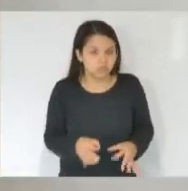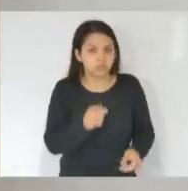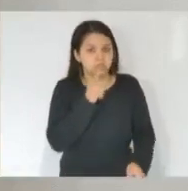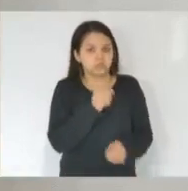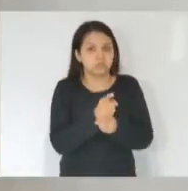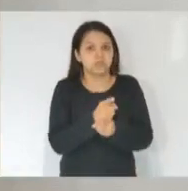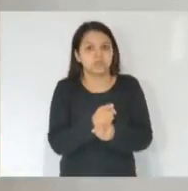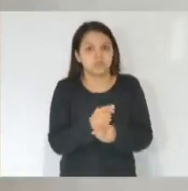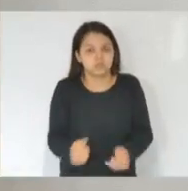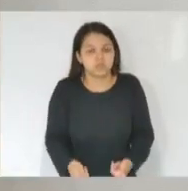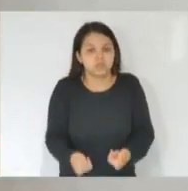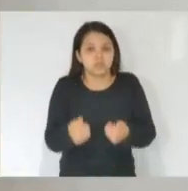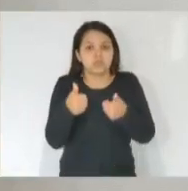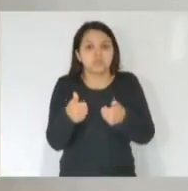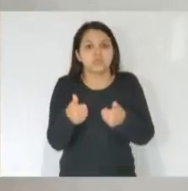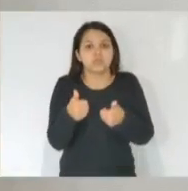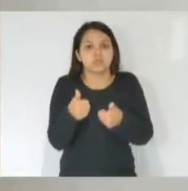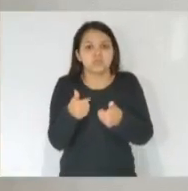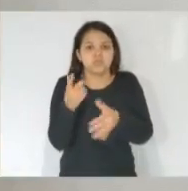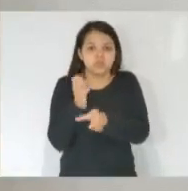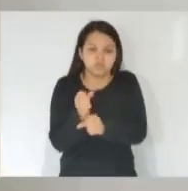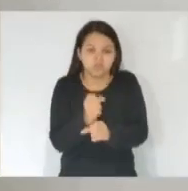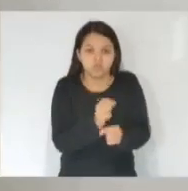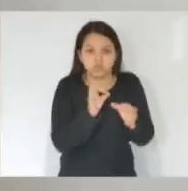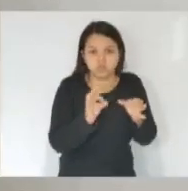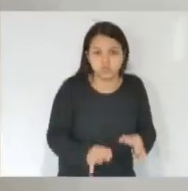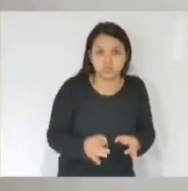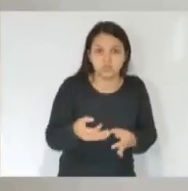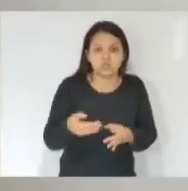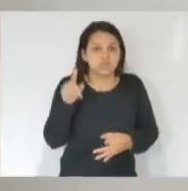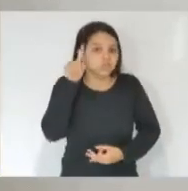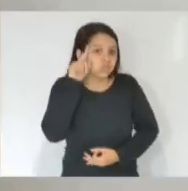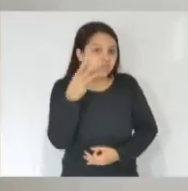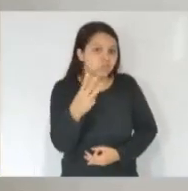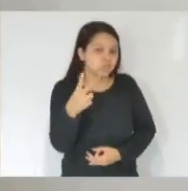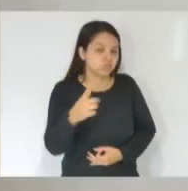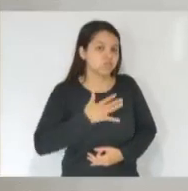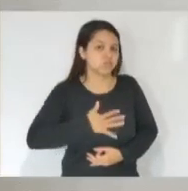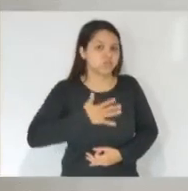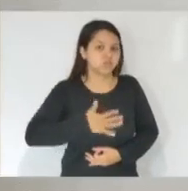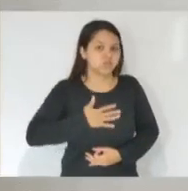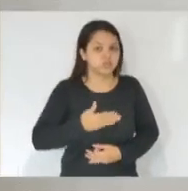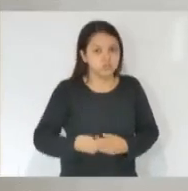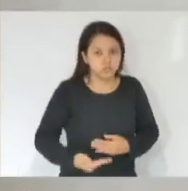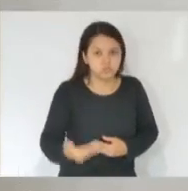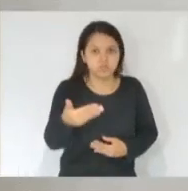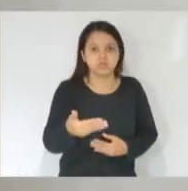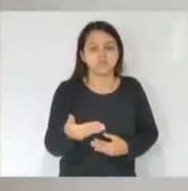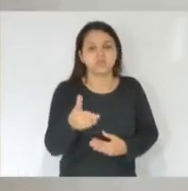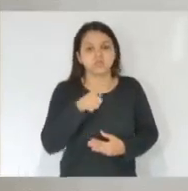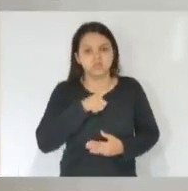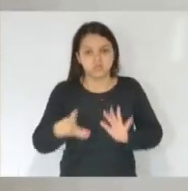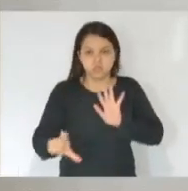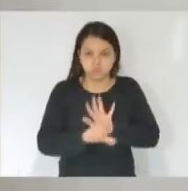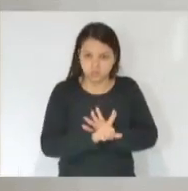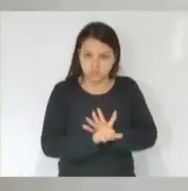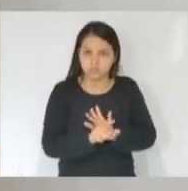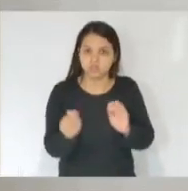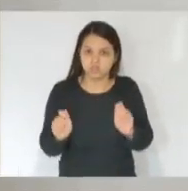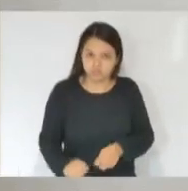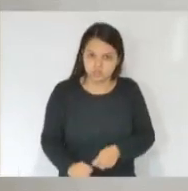melhor equação para que, a partir de 31 de agosto, nós tenhamos uma lei que permita